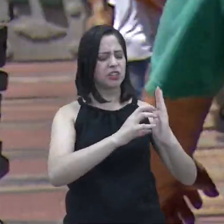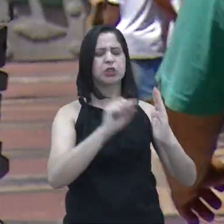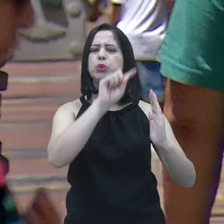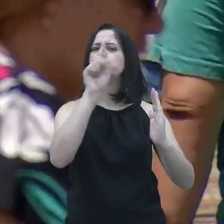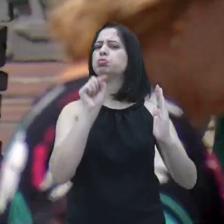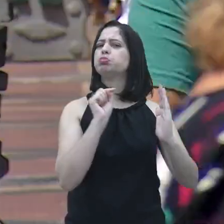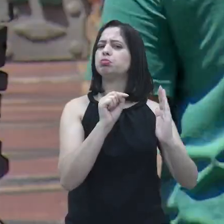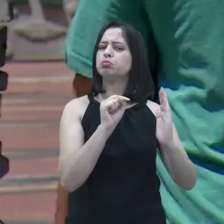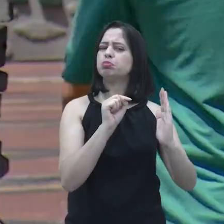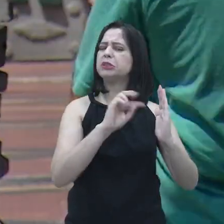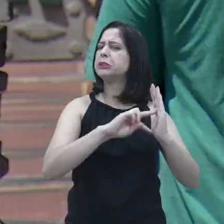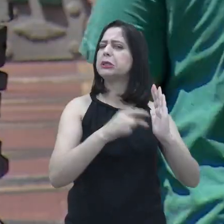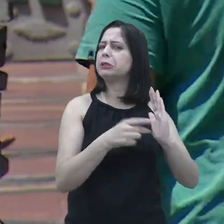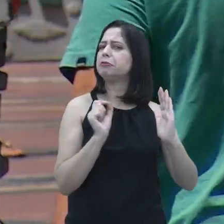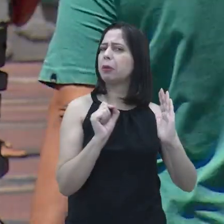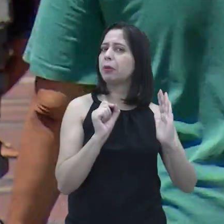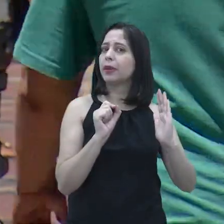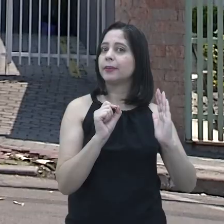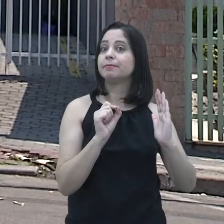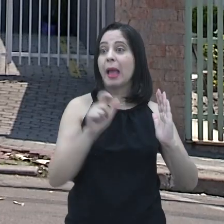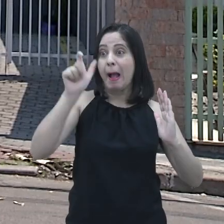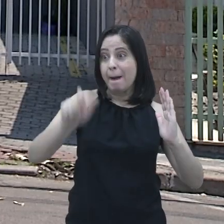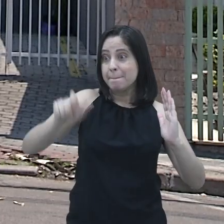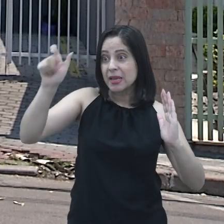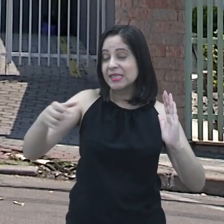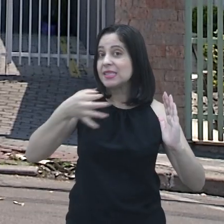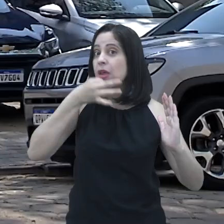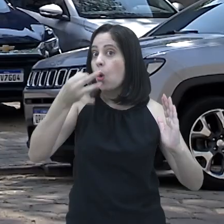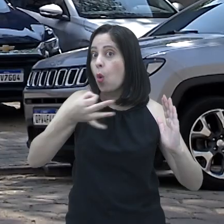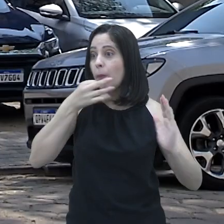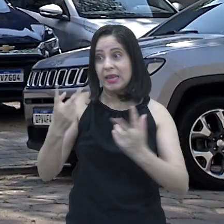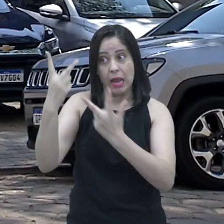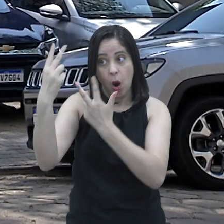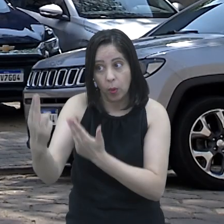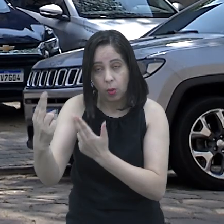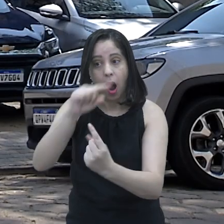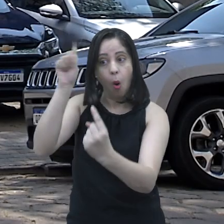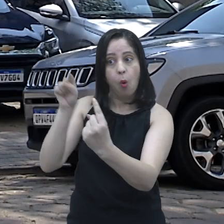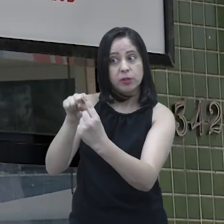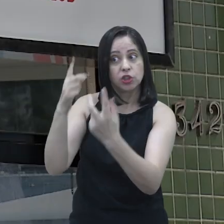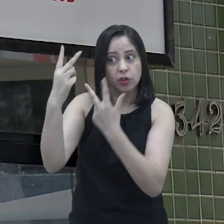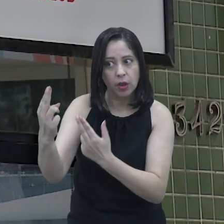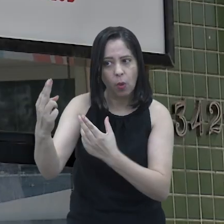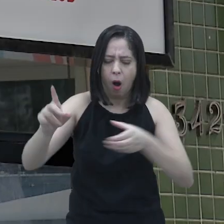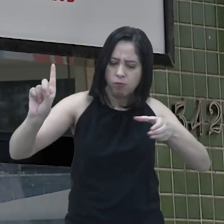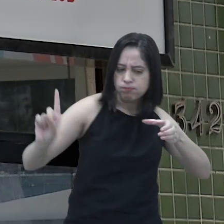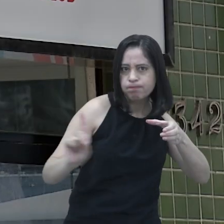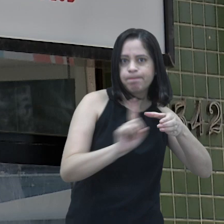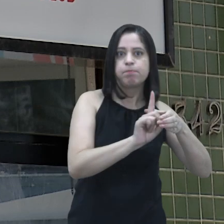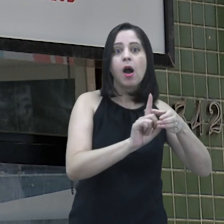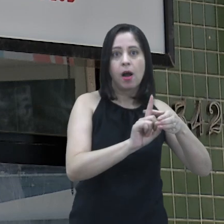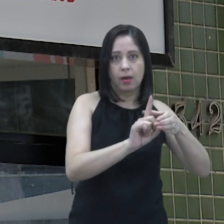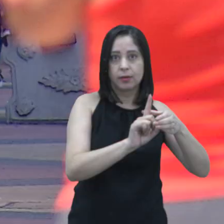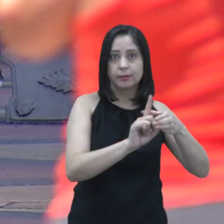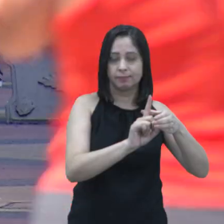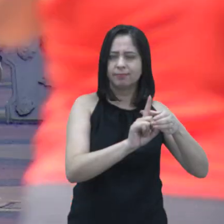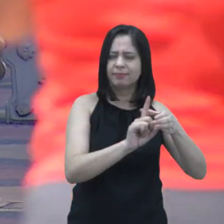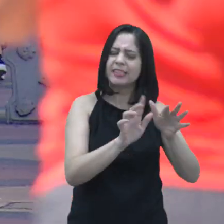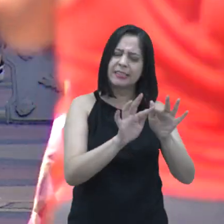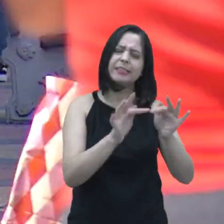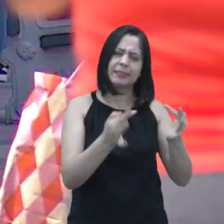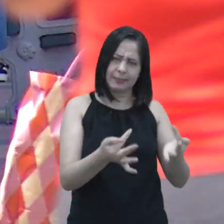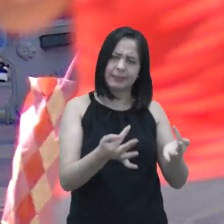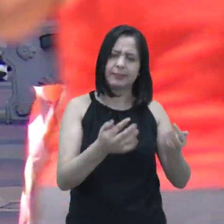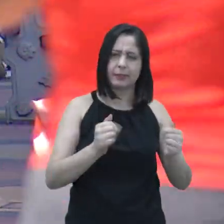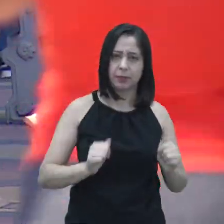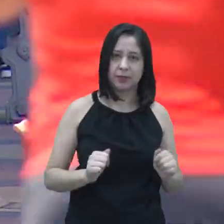você define um partido político? Uma organização que reúne pessoas com ideias e objetivos em comum? Essa